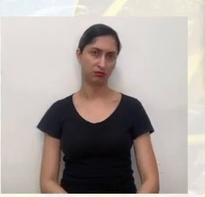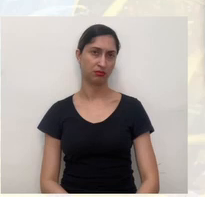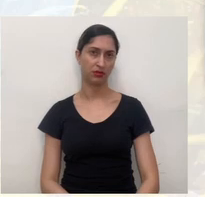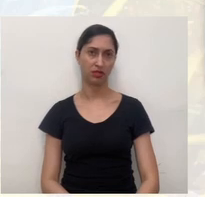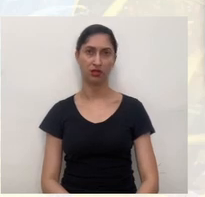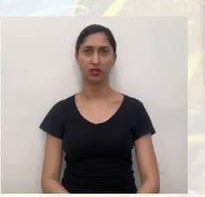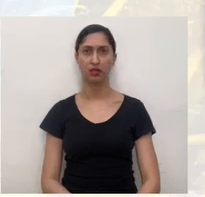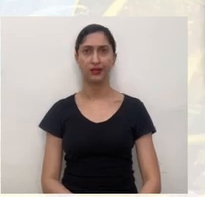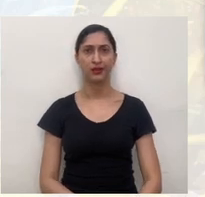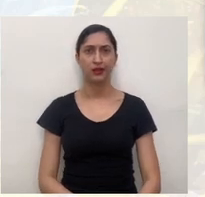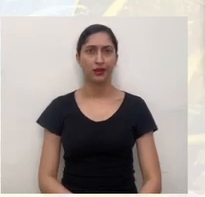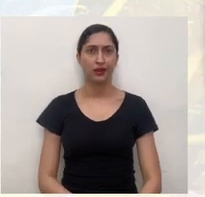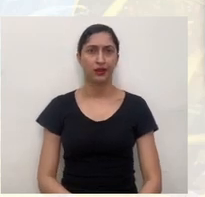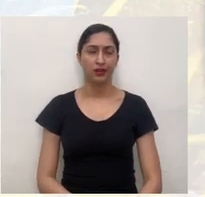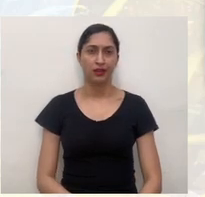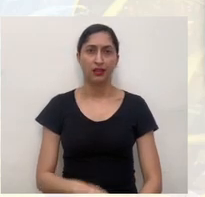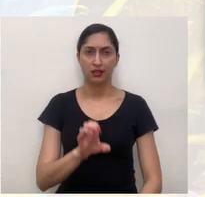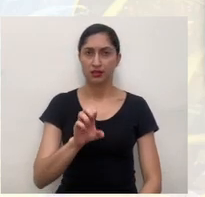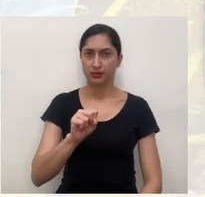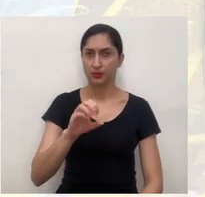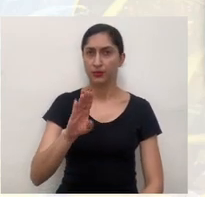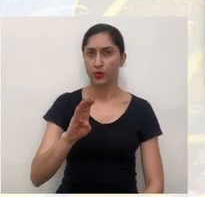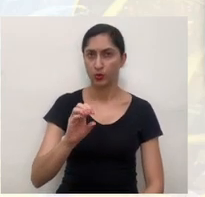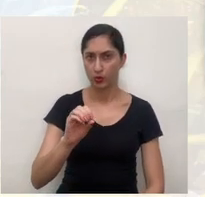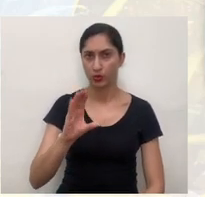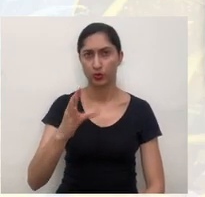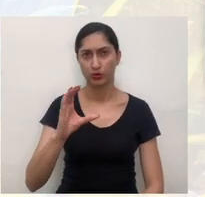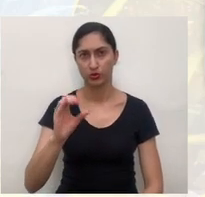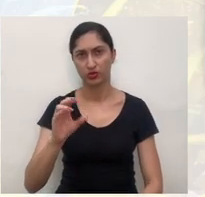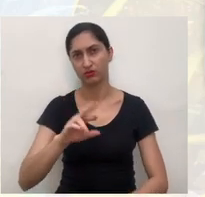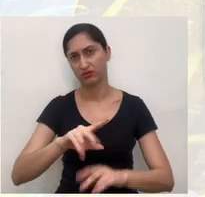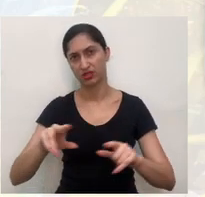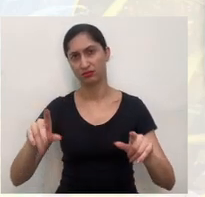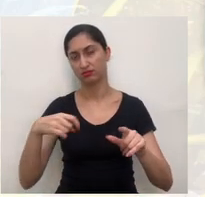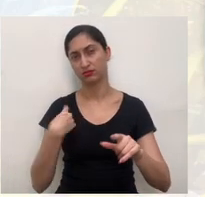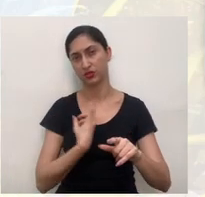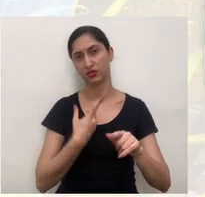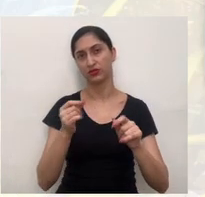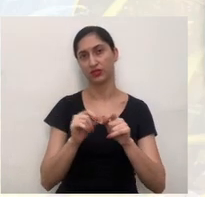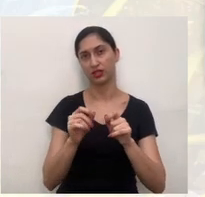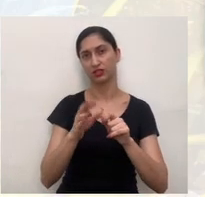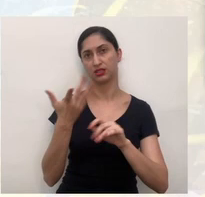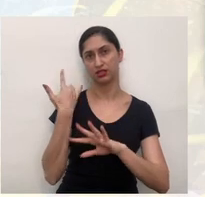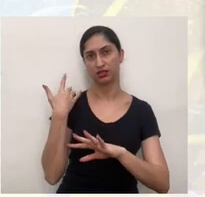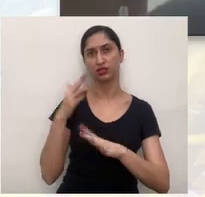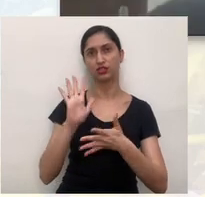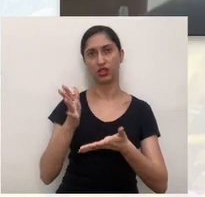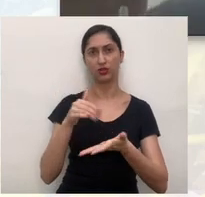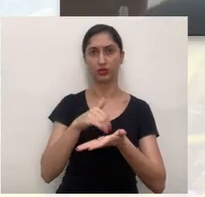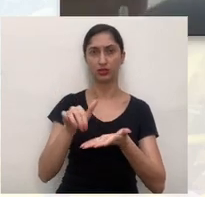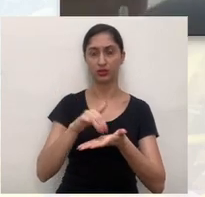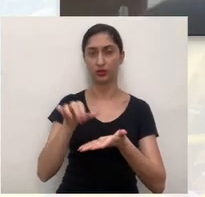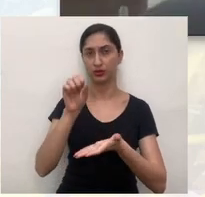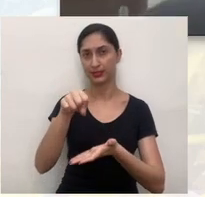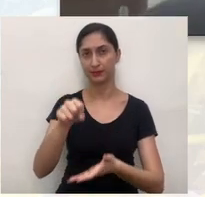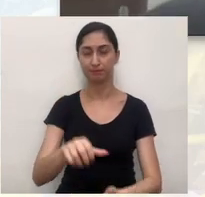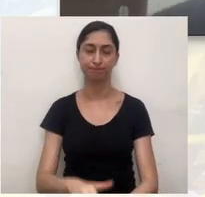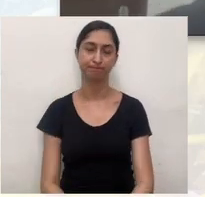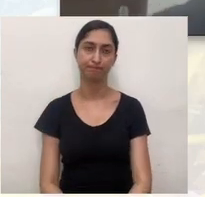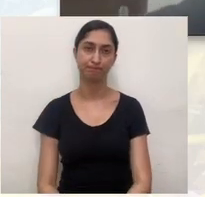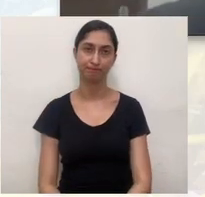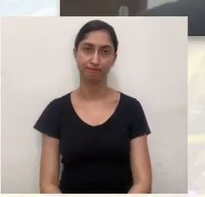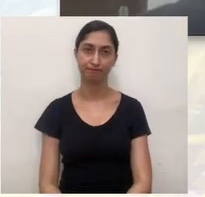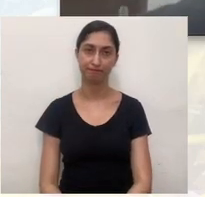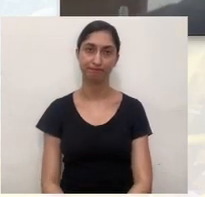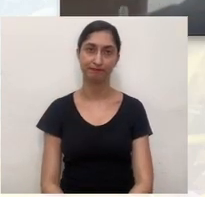né? Pequenos esboços, alternativas, tudo isso a gente fazia no escritório, sim. Obrigada, José.